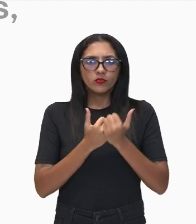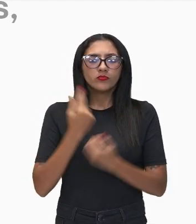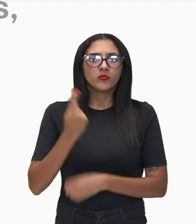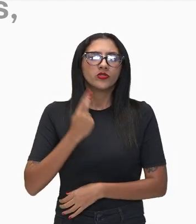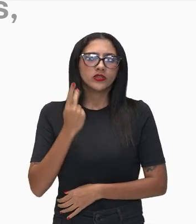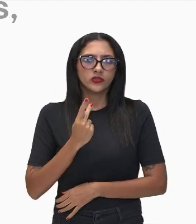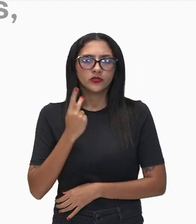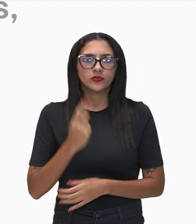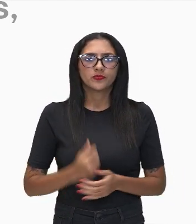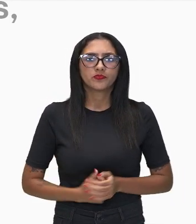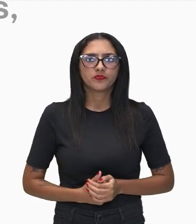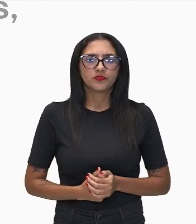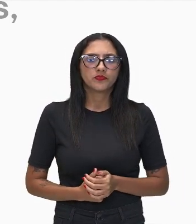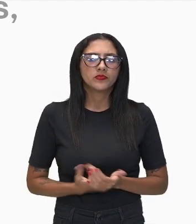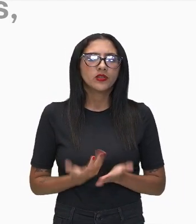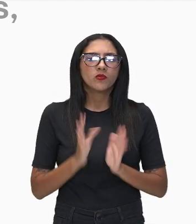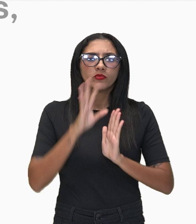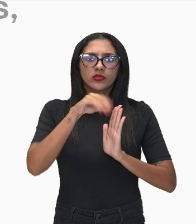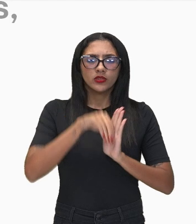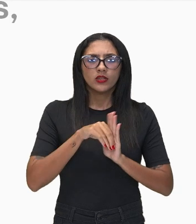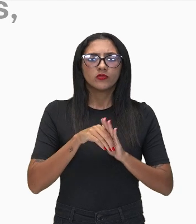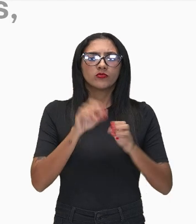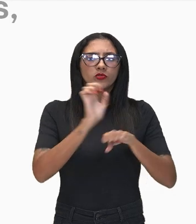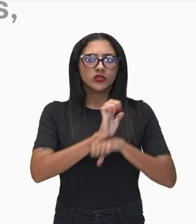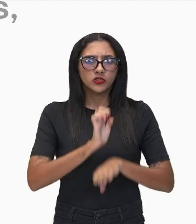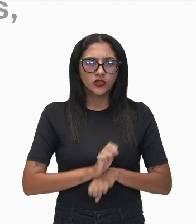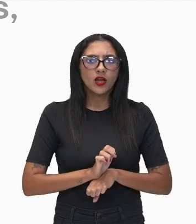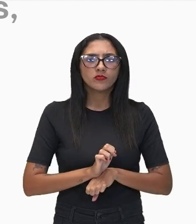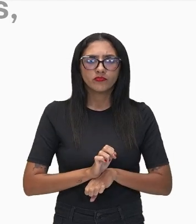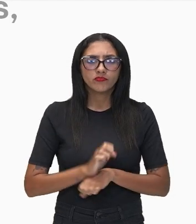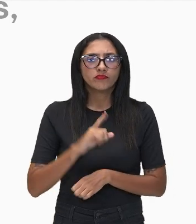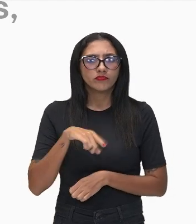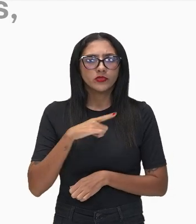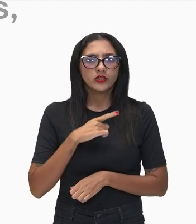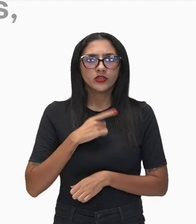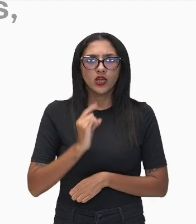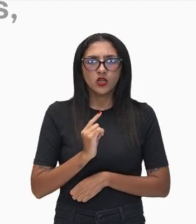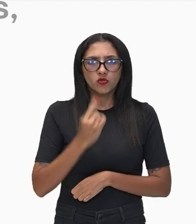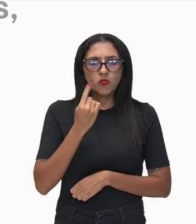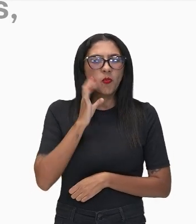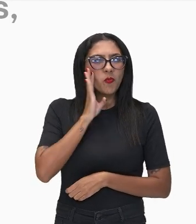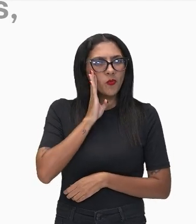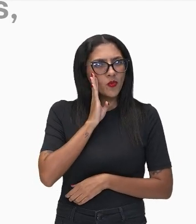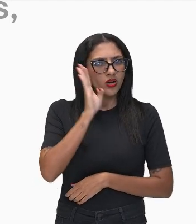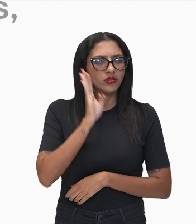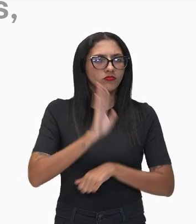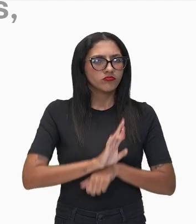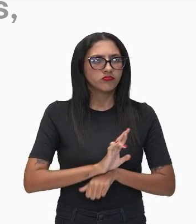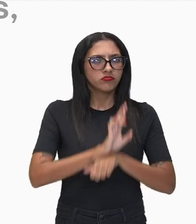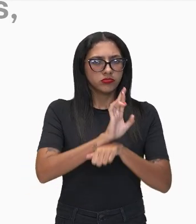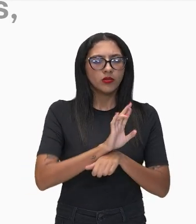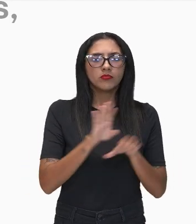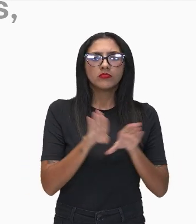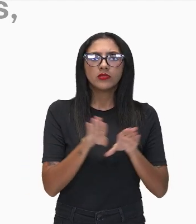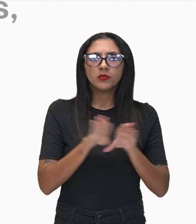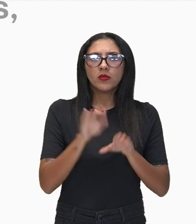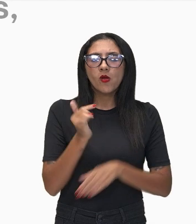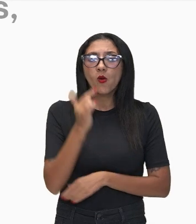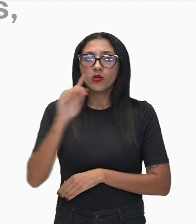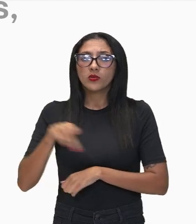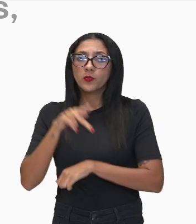uma federação, nós temos um governo central que é soberano e nós temos entidades subnacionais que